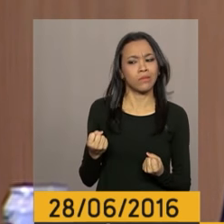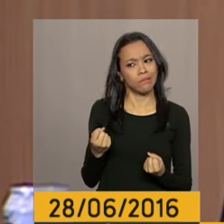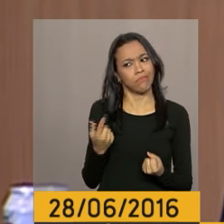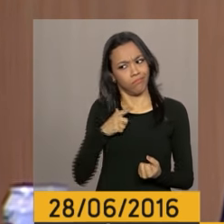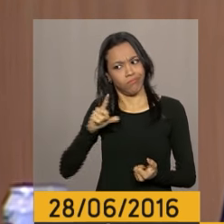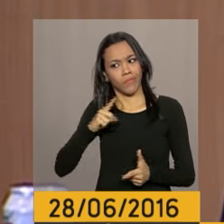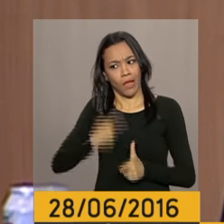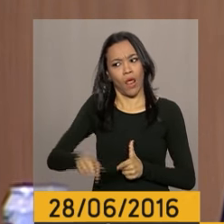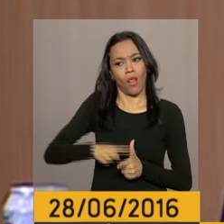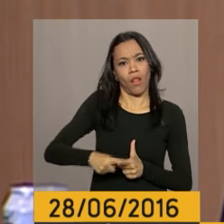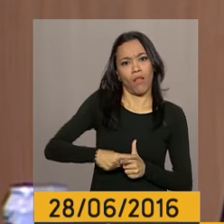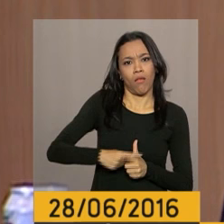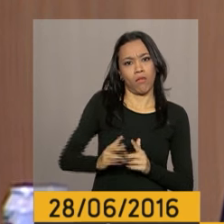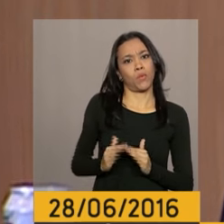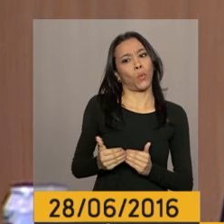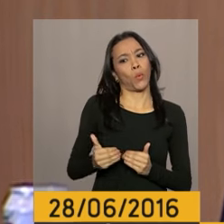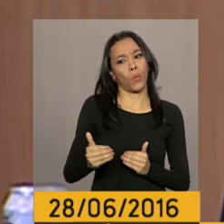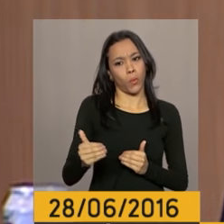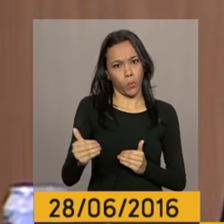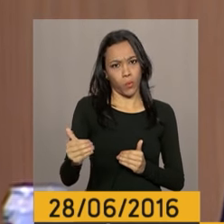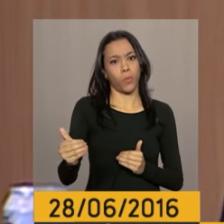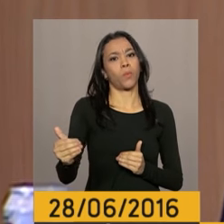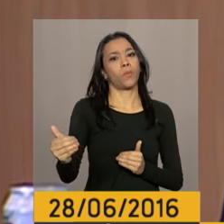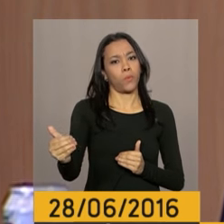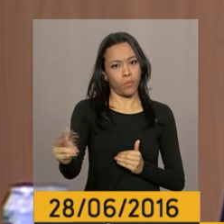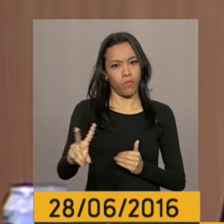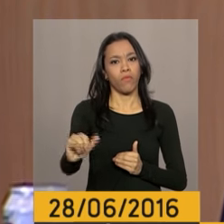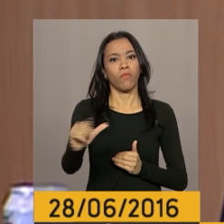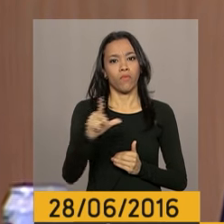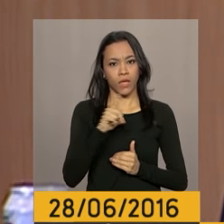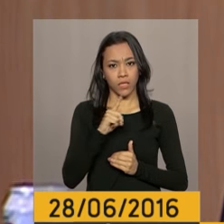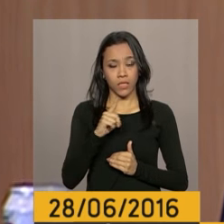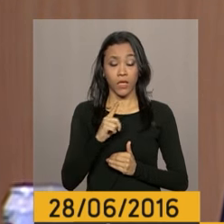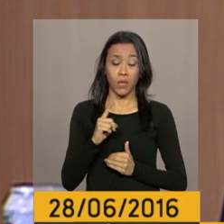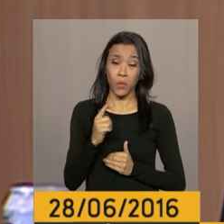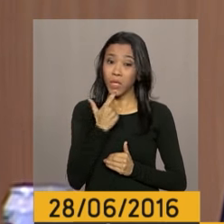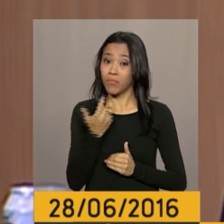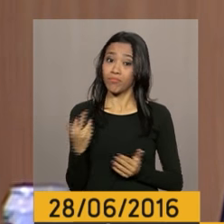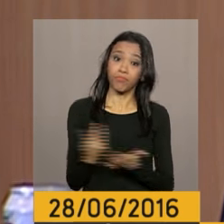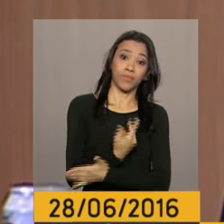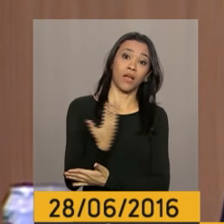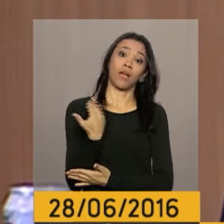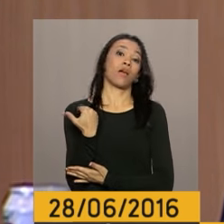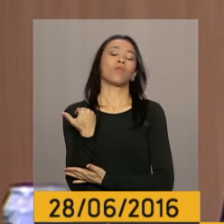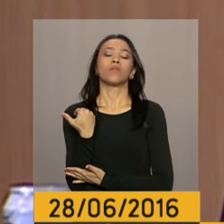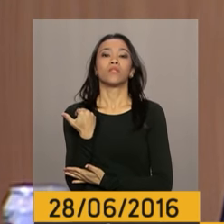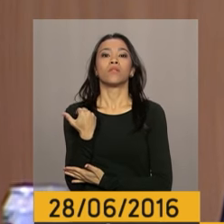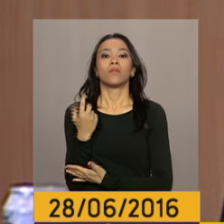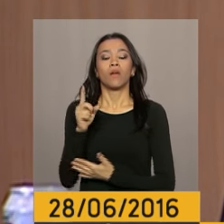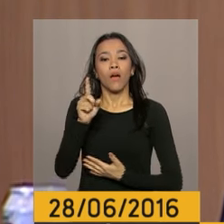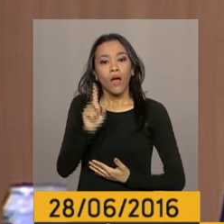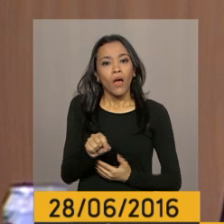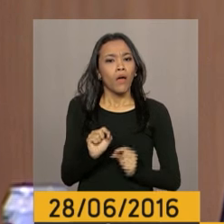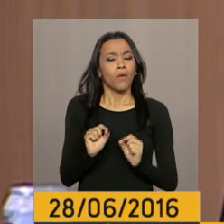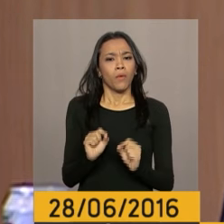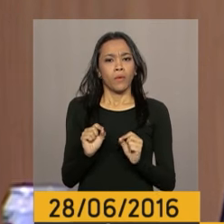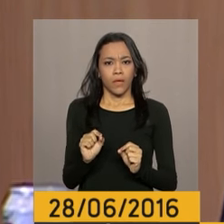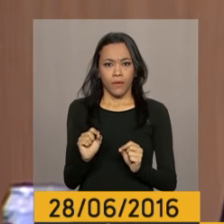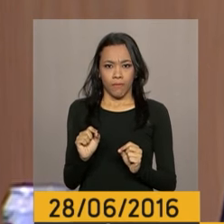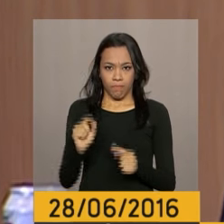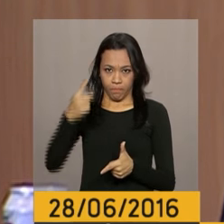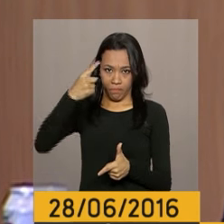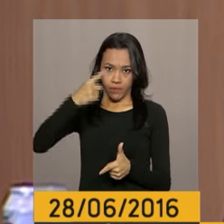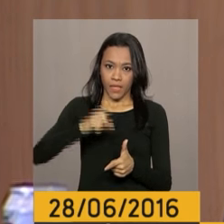longo dos anos. O choque mais recente é o chamado Brexit, que tem